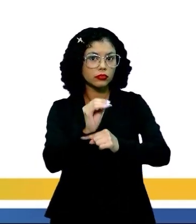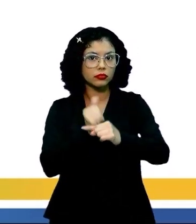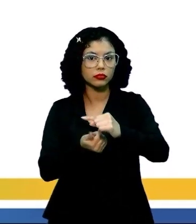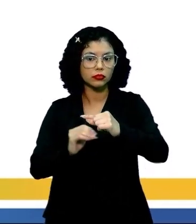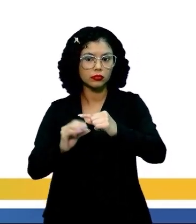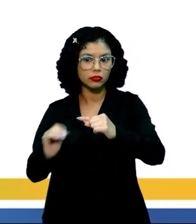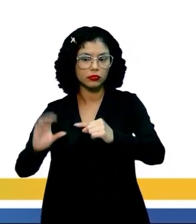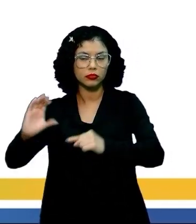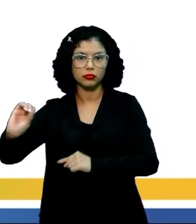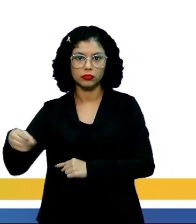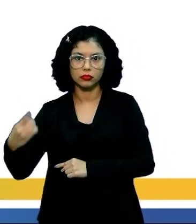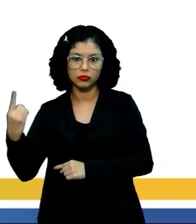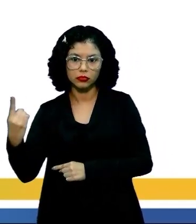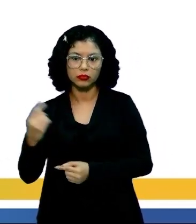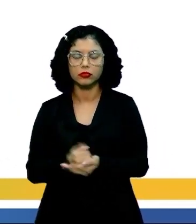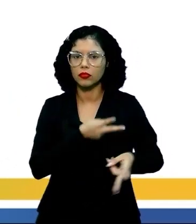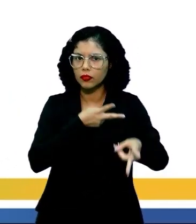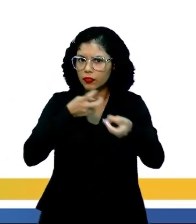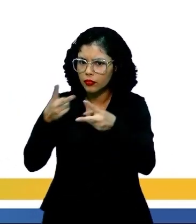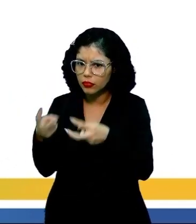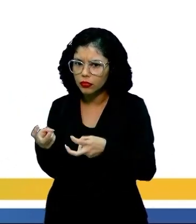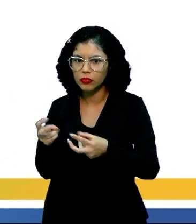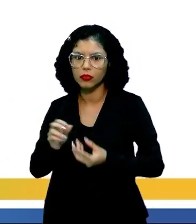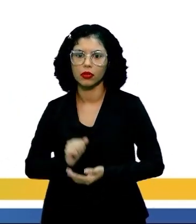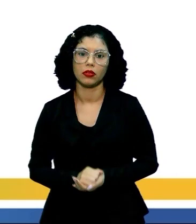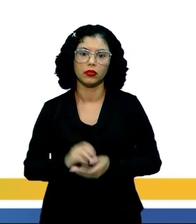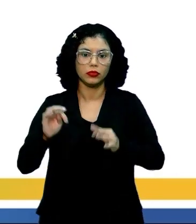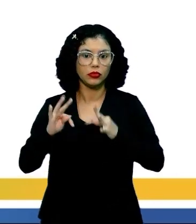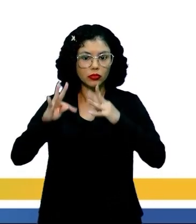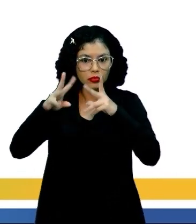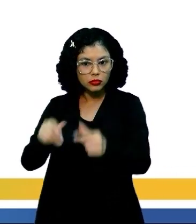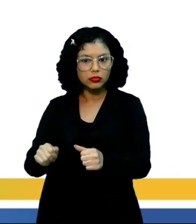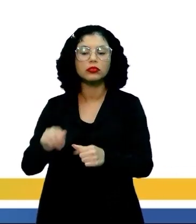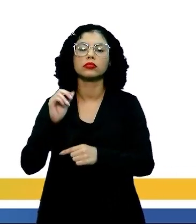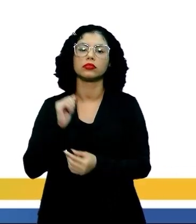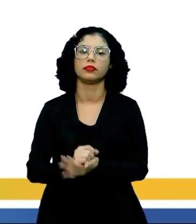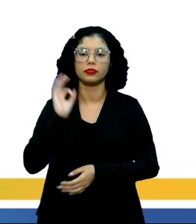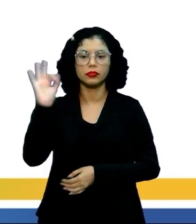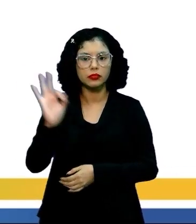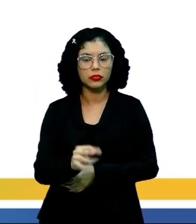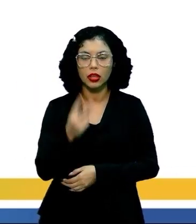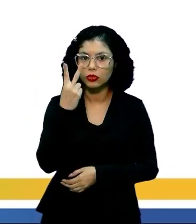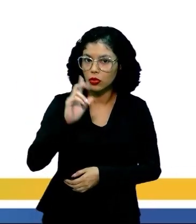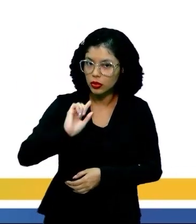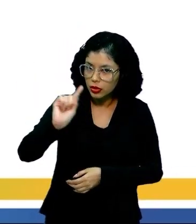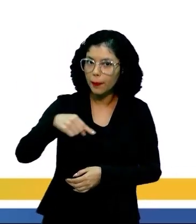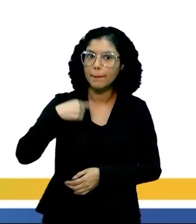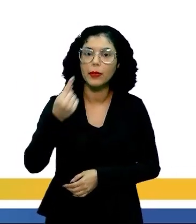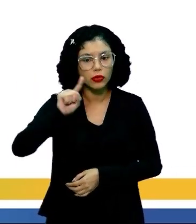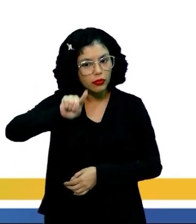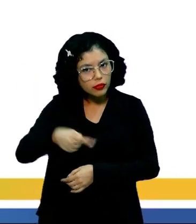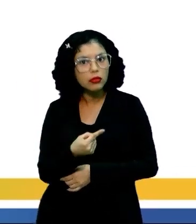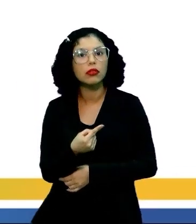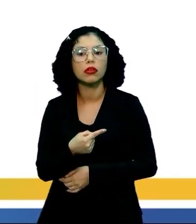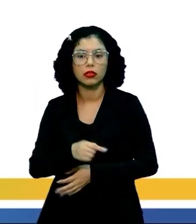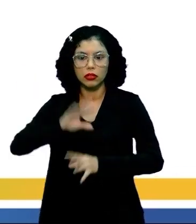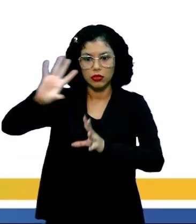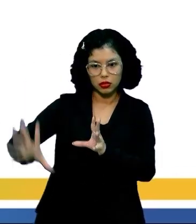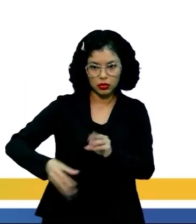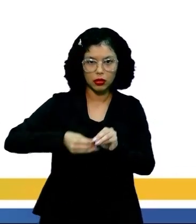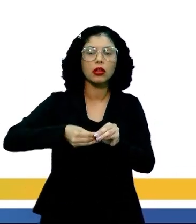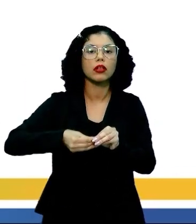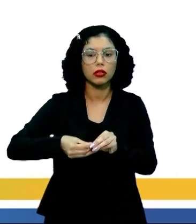100, 0,1. Uma observação aqui, tá? Toda porcentagem tem que ter duas casas após a vírgula. Então, você completa